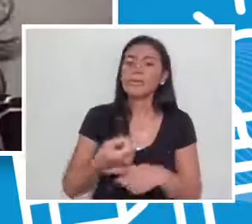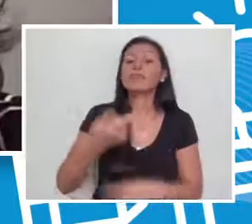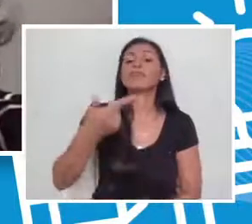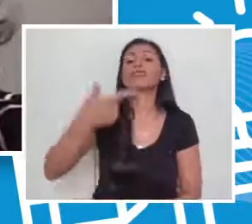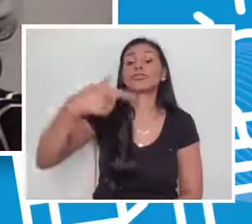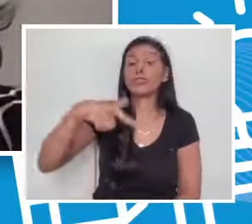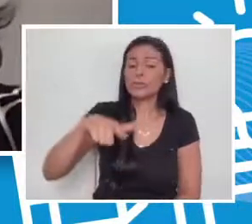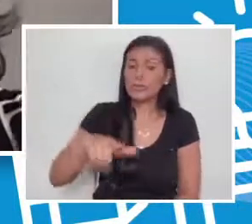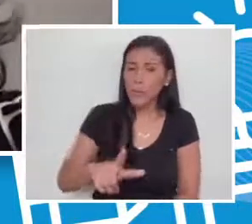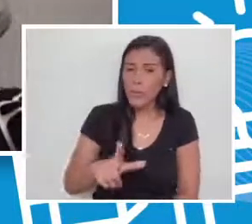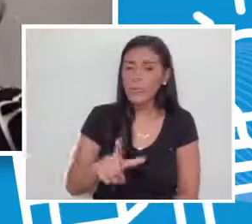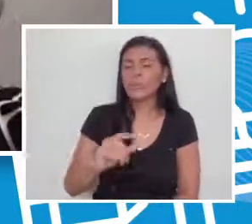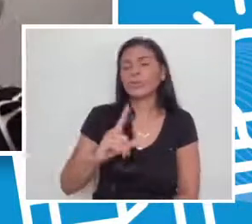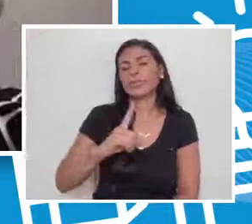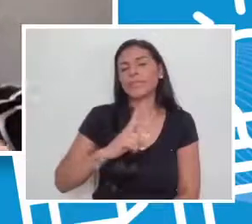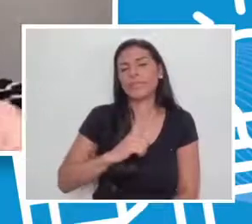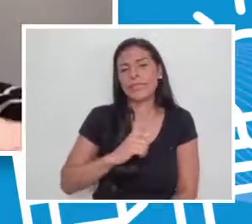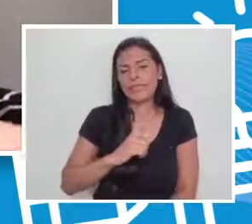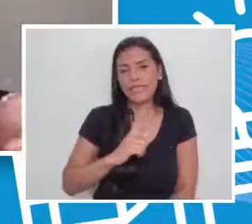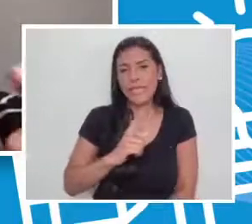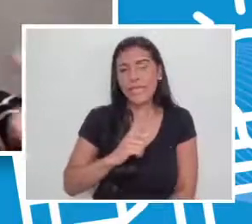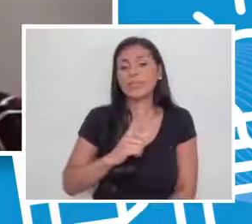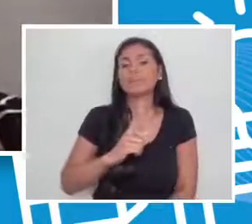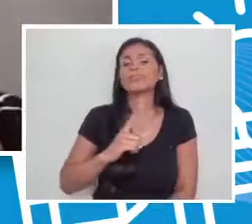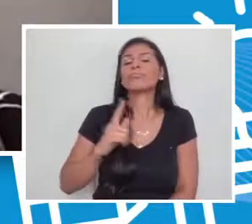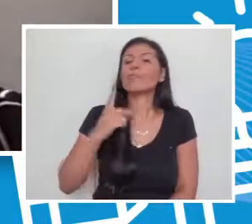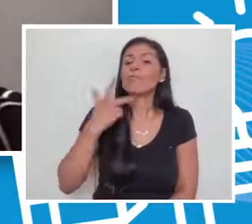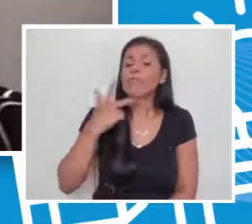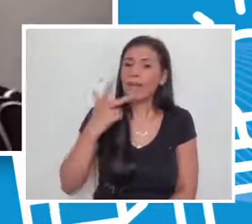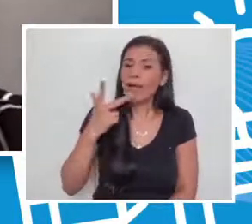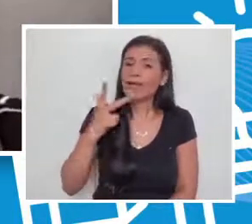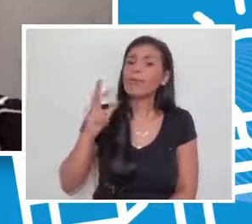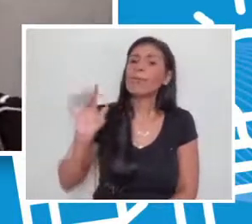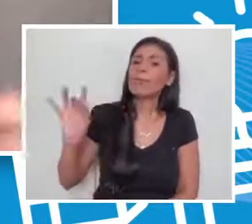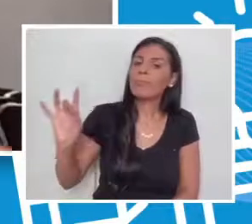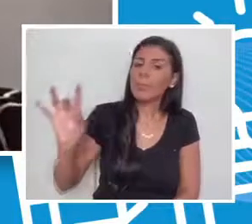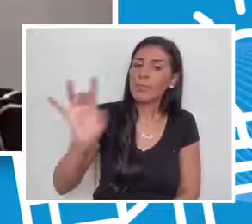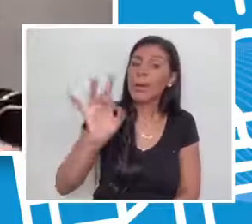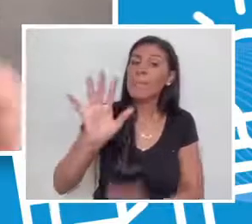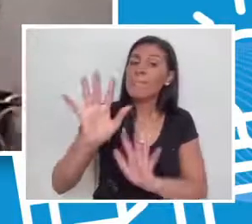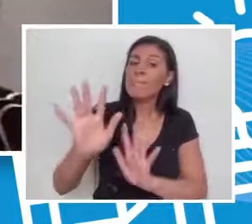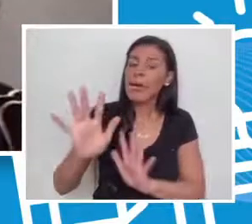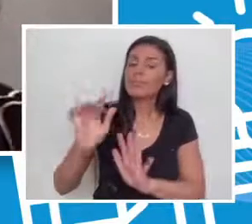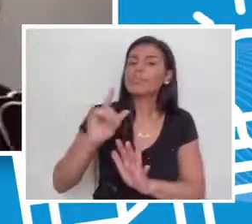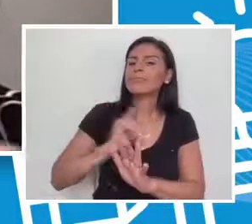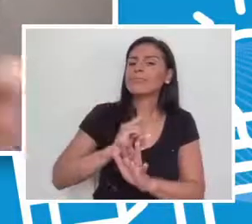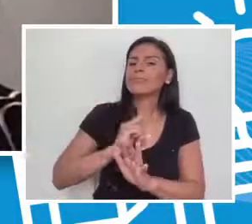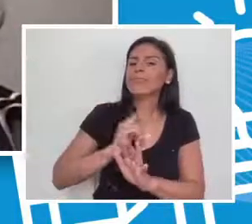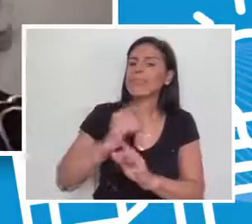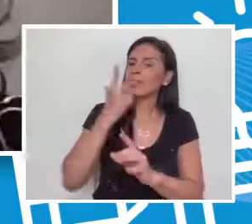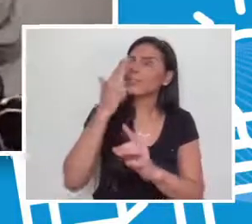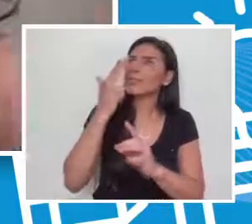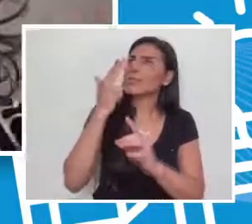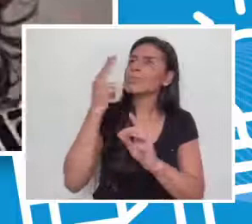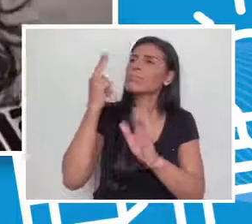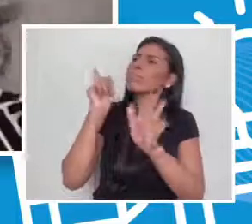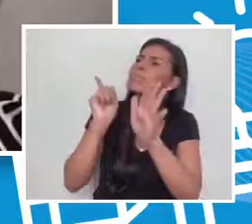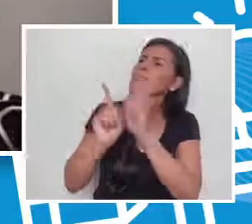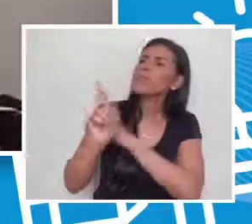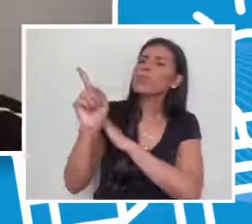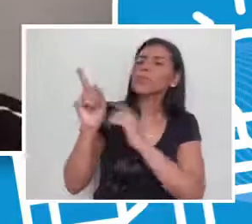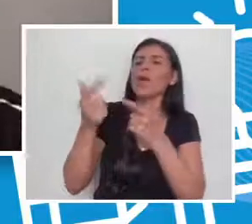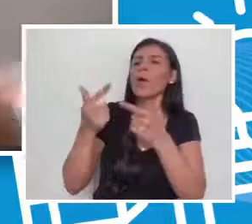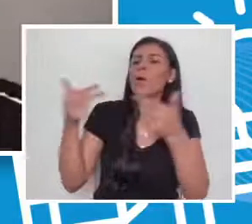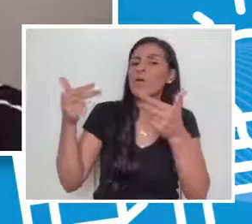gente gera algumas outras questões para convocá-los a dialogar com um contexto que